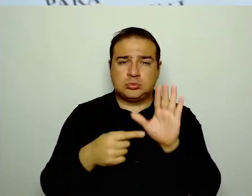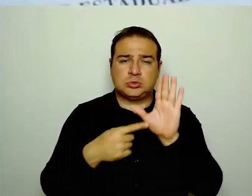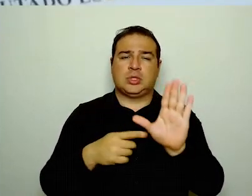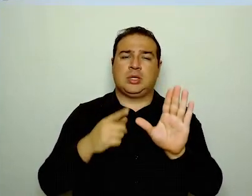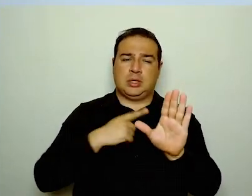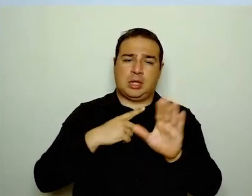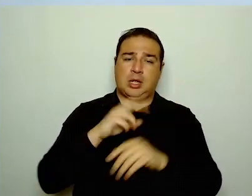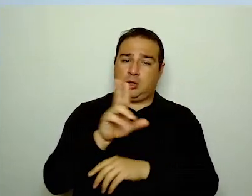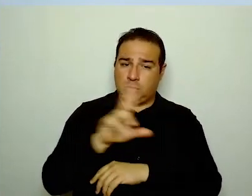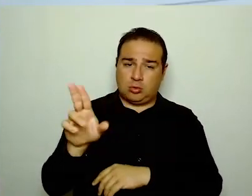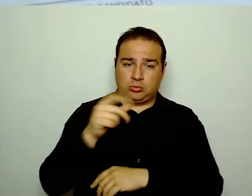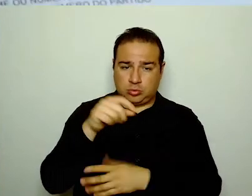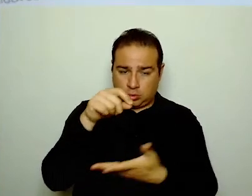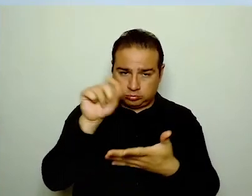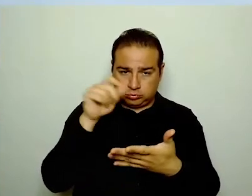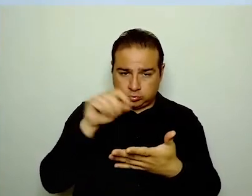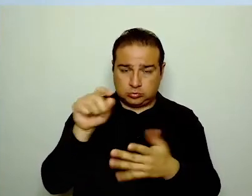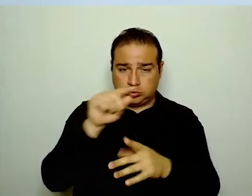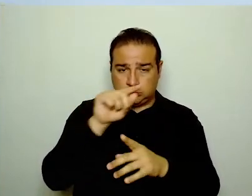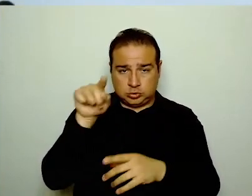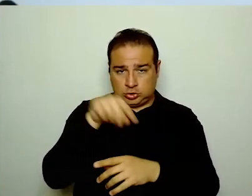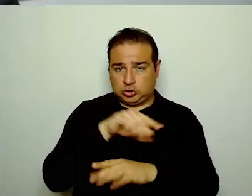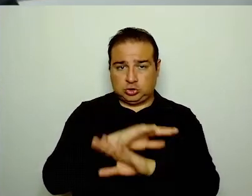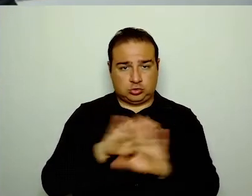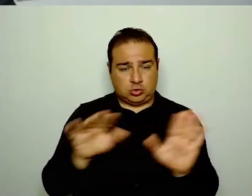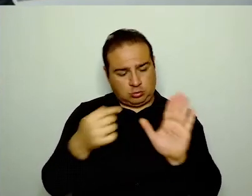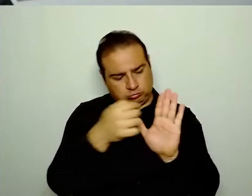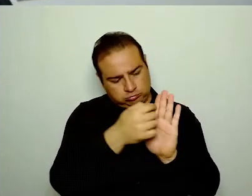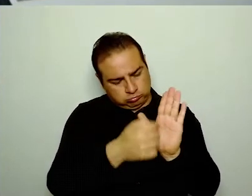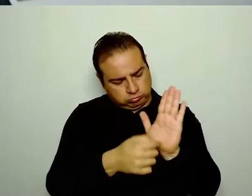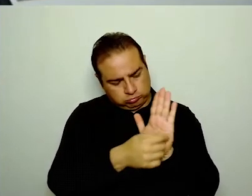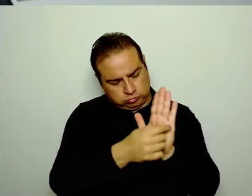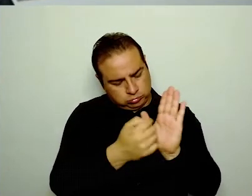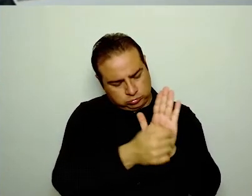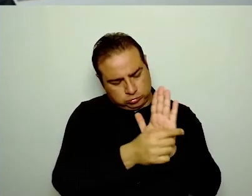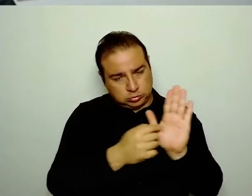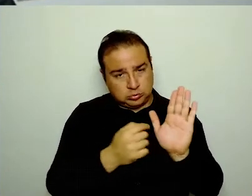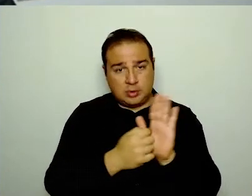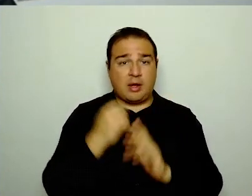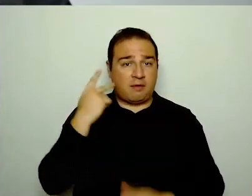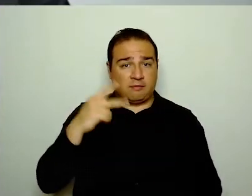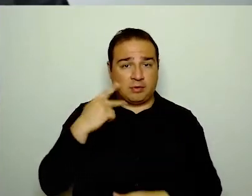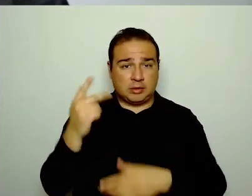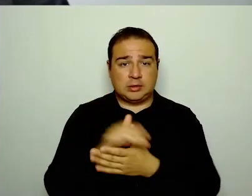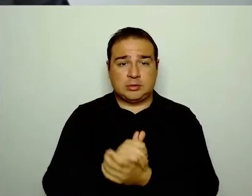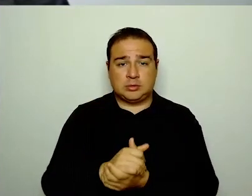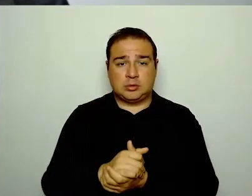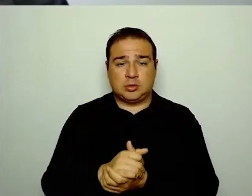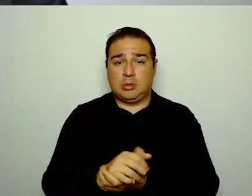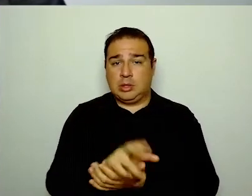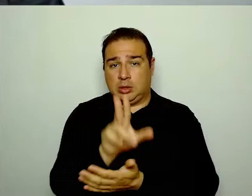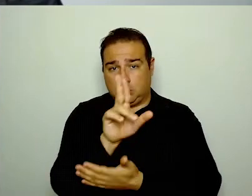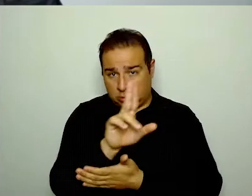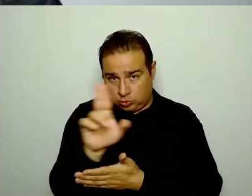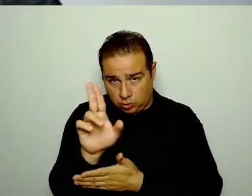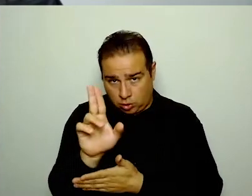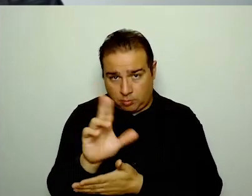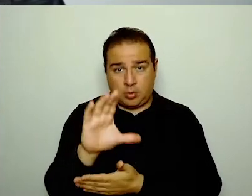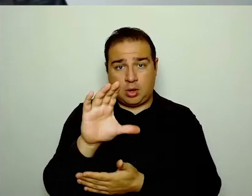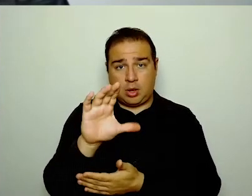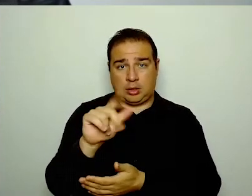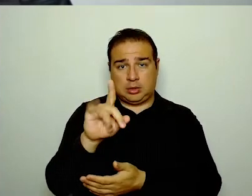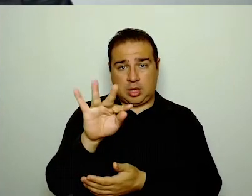prefeito, já veria o nome, você só marcaria com um X ao lado. Para vereador, seria